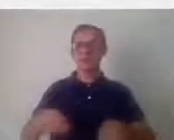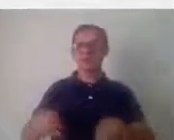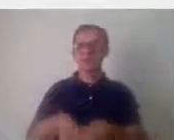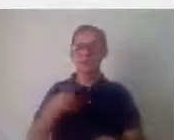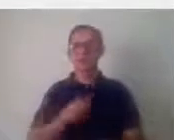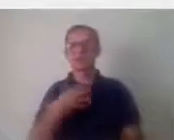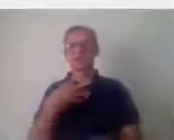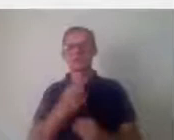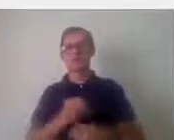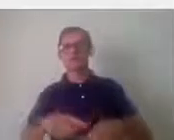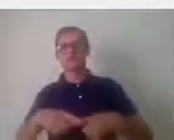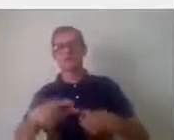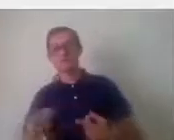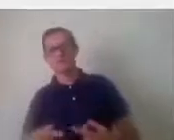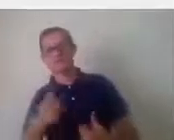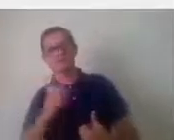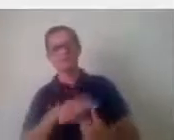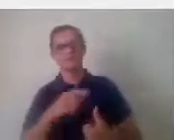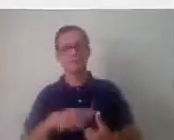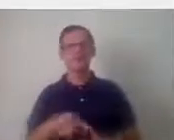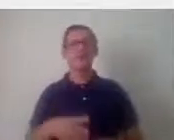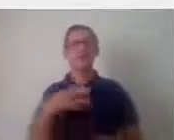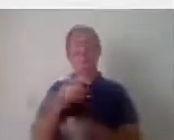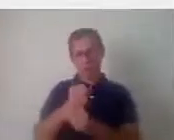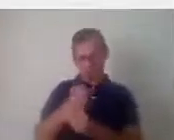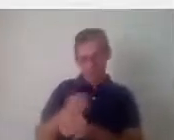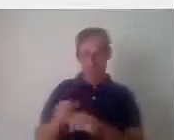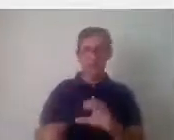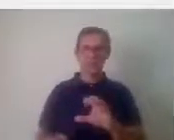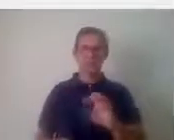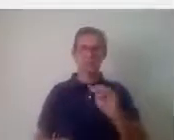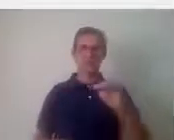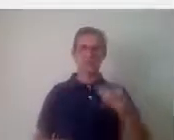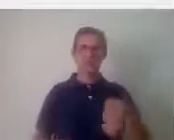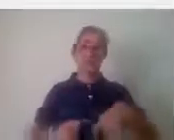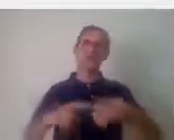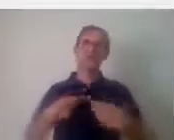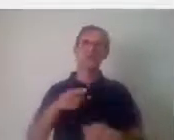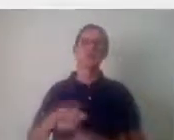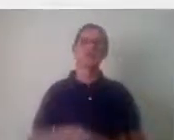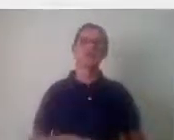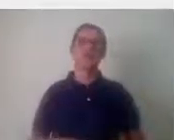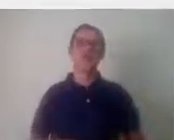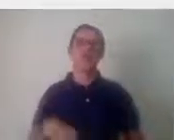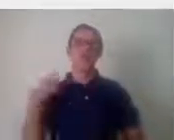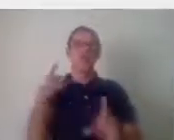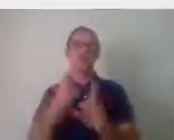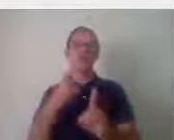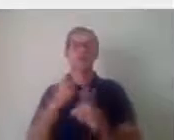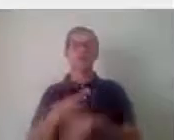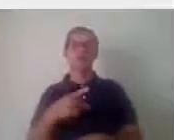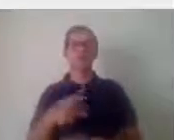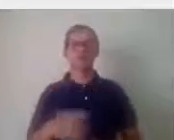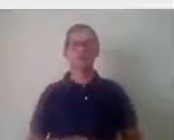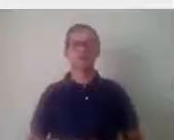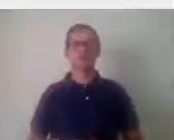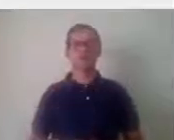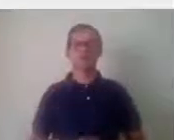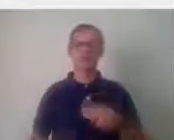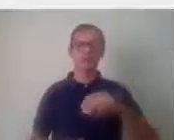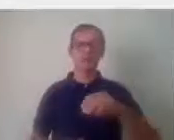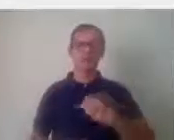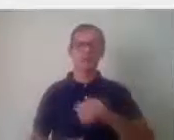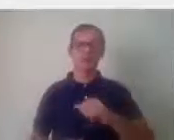a gente calcula? Primeiro passo para calcular o centro de massa é você encontrar a sua